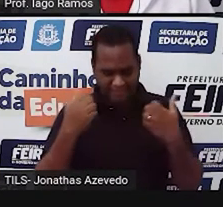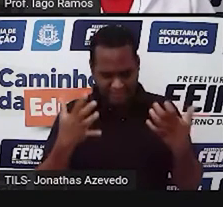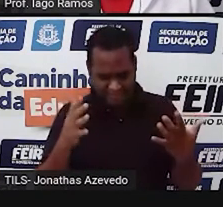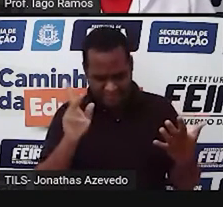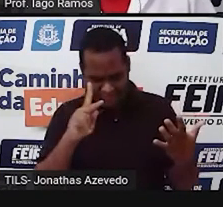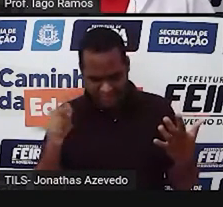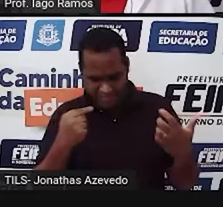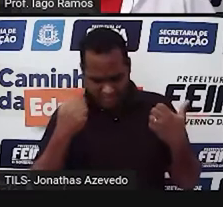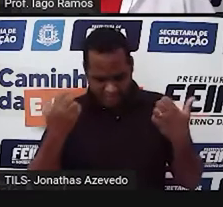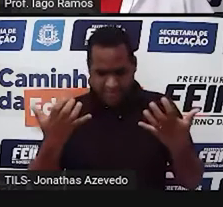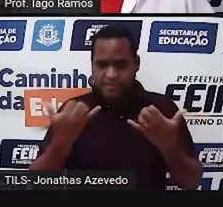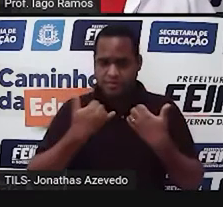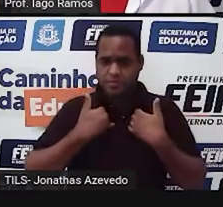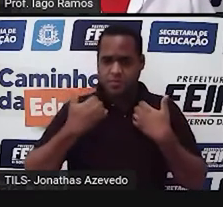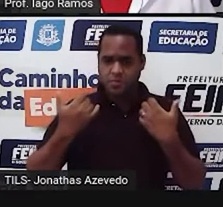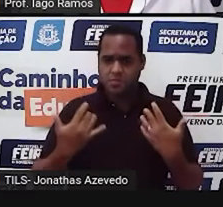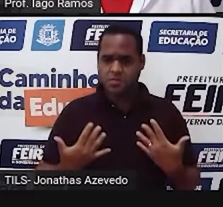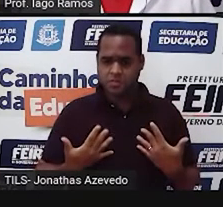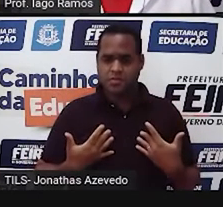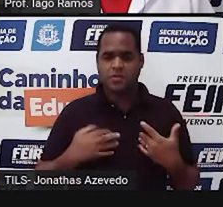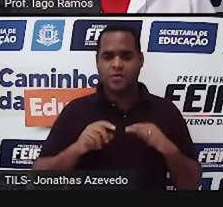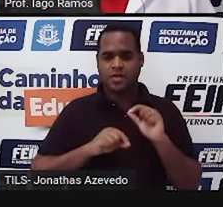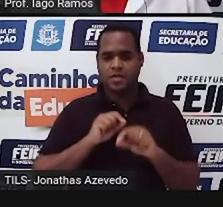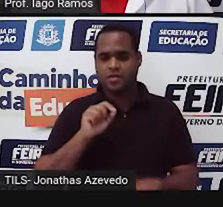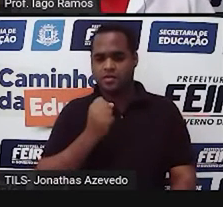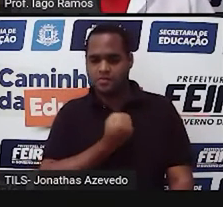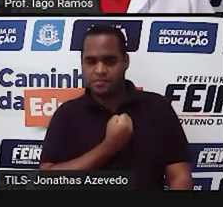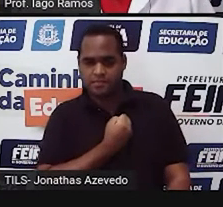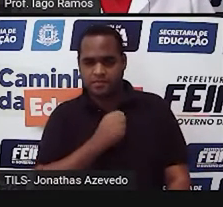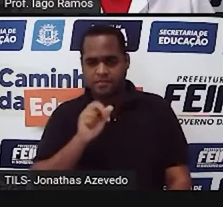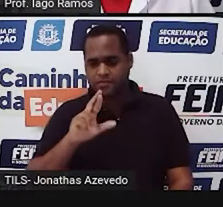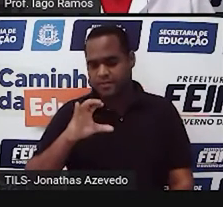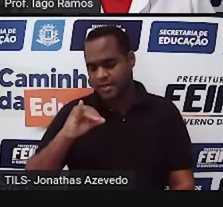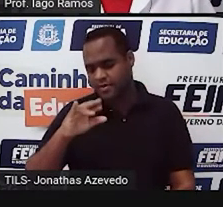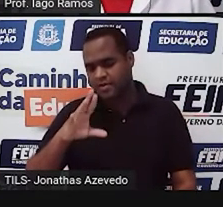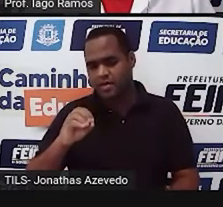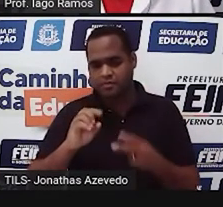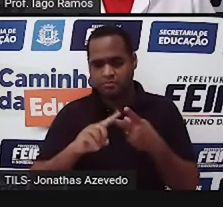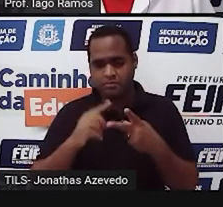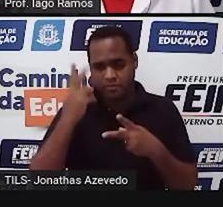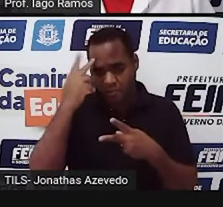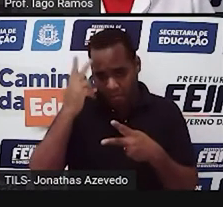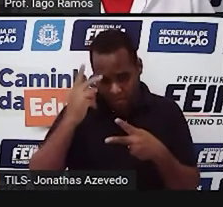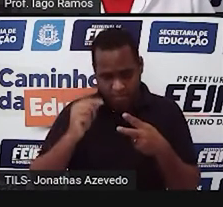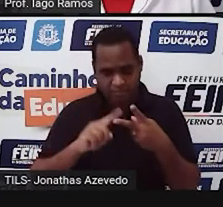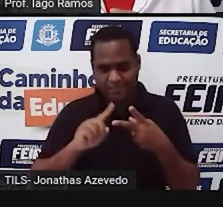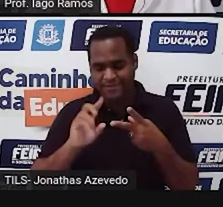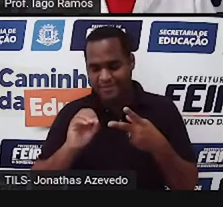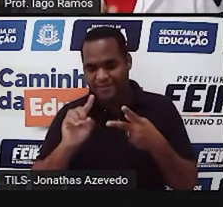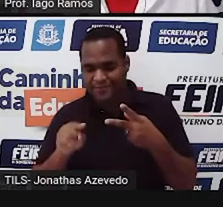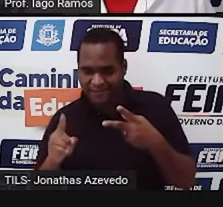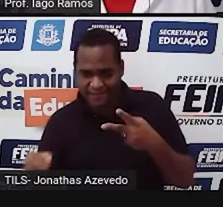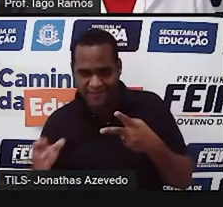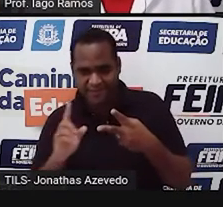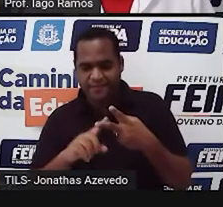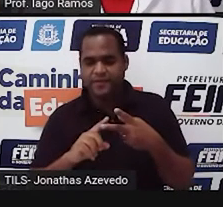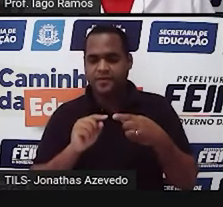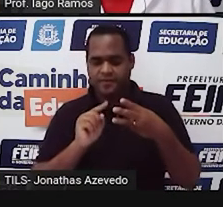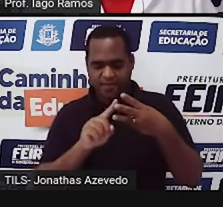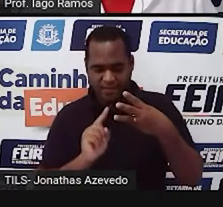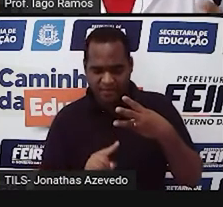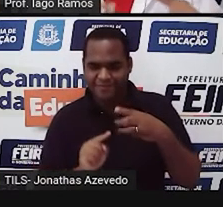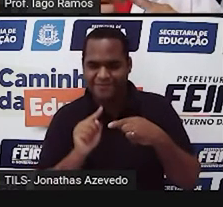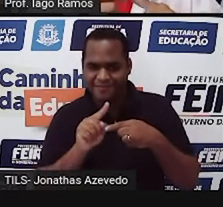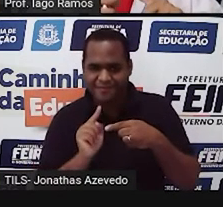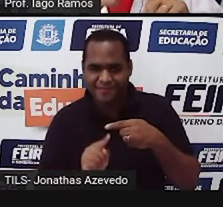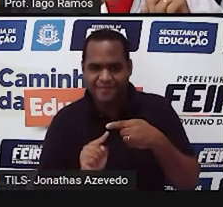professor o senhor me disse que esses números racionais é a coleção dos naturais os decimais e as frações agora raciocina comigo